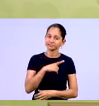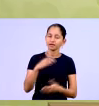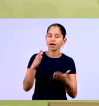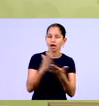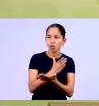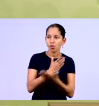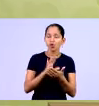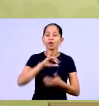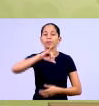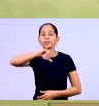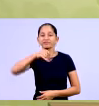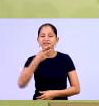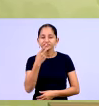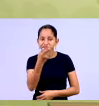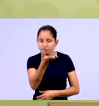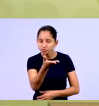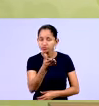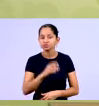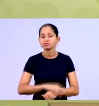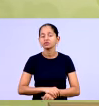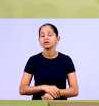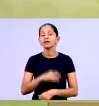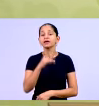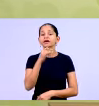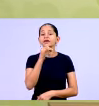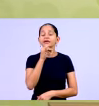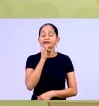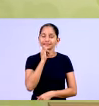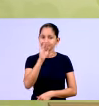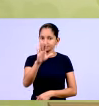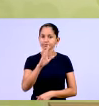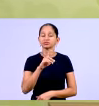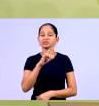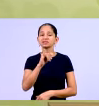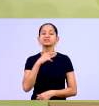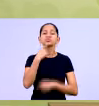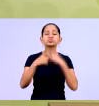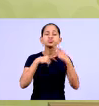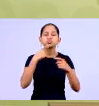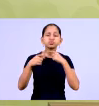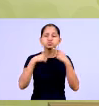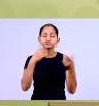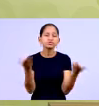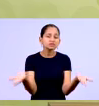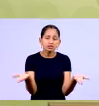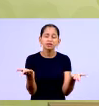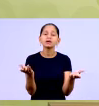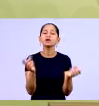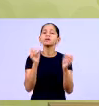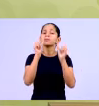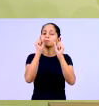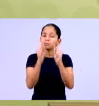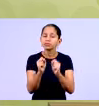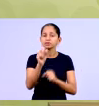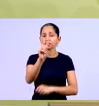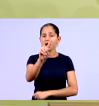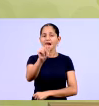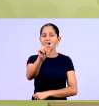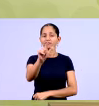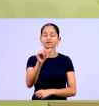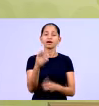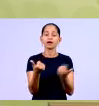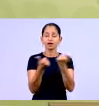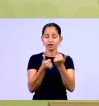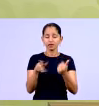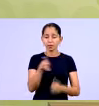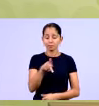vou aproveitar que você acabou de falar e falar com relação a qualquer dúvida que vocês tenham no AVA, gente, entre em contato direto com o tutor de vocês